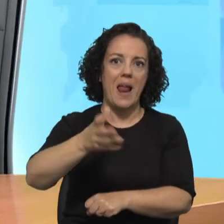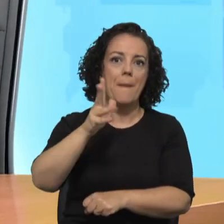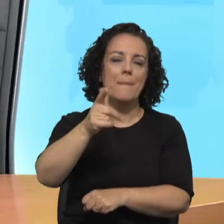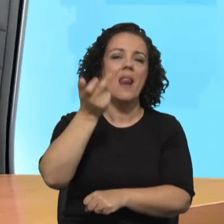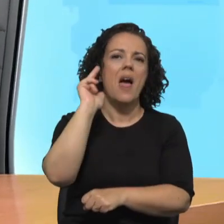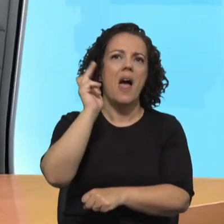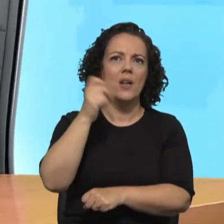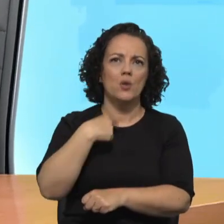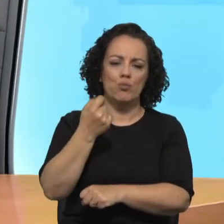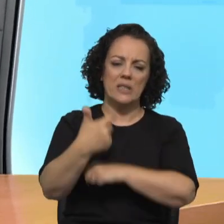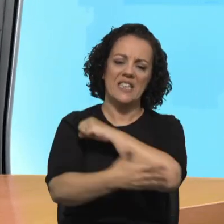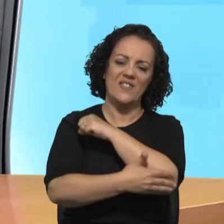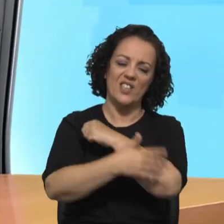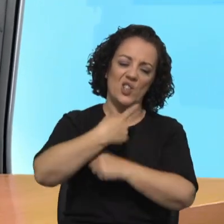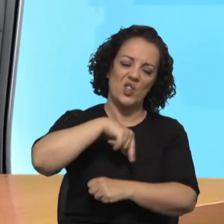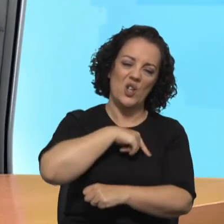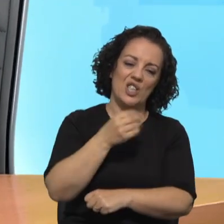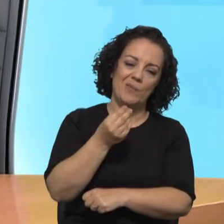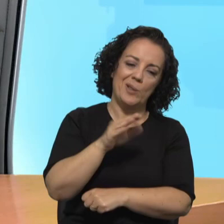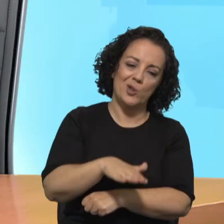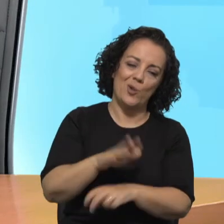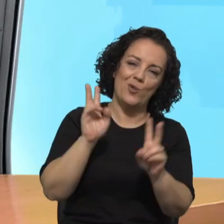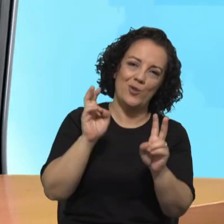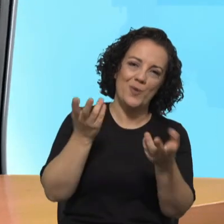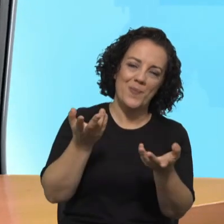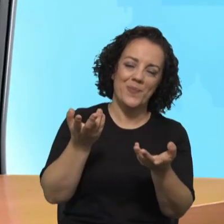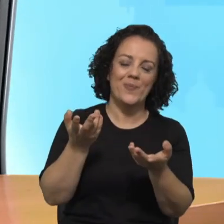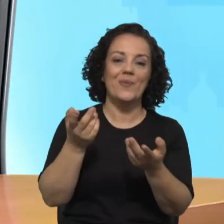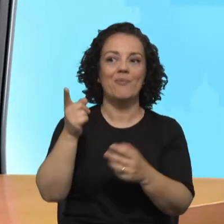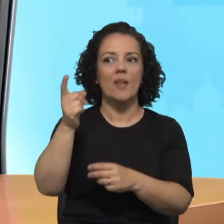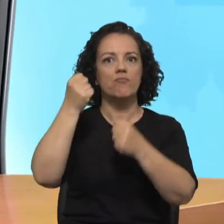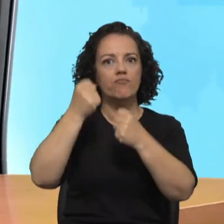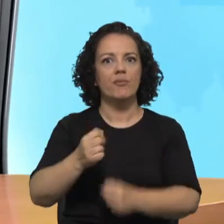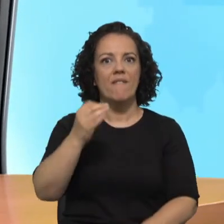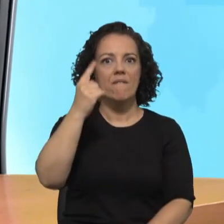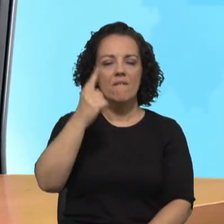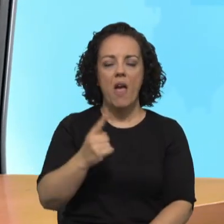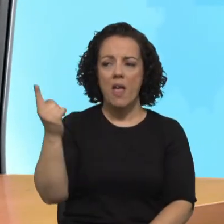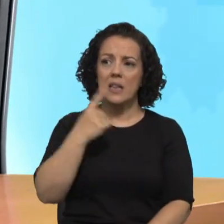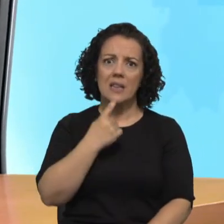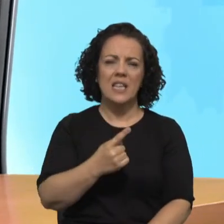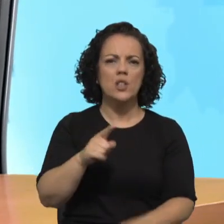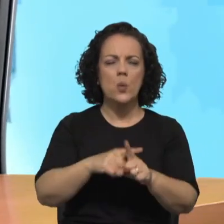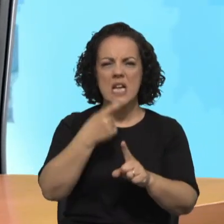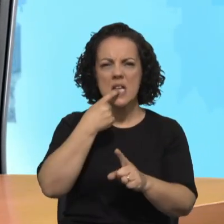Fiquei um bocado com inveja, que nós somos um bocadinho mais novos e cuja fé é granítica, disse ele, mas que